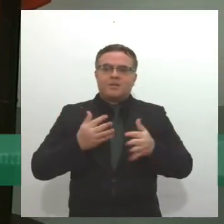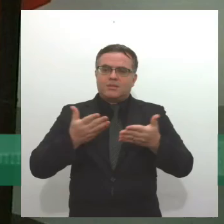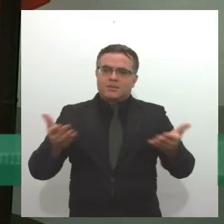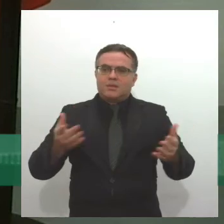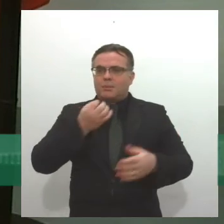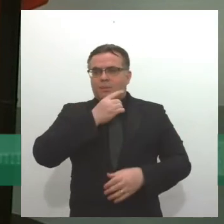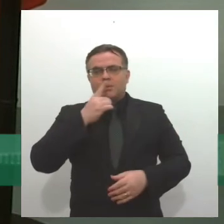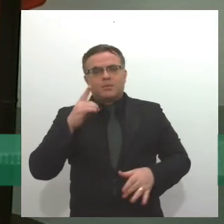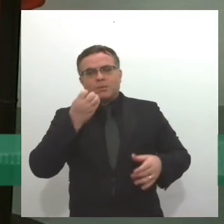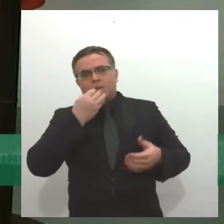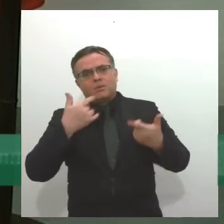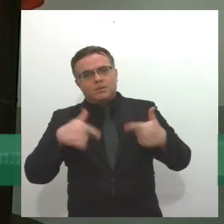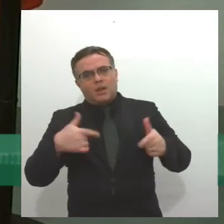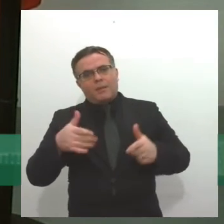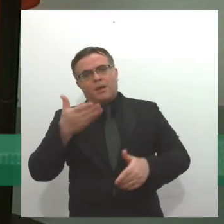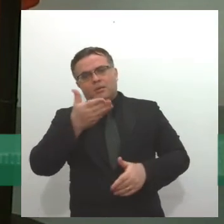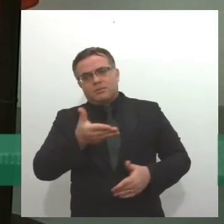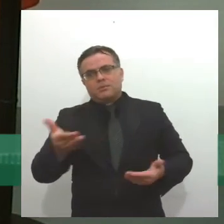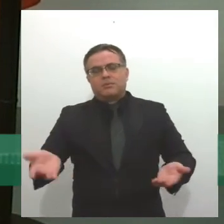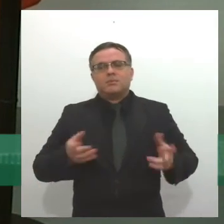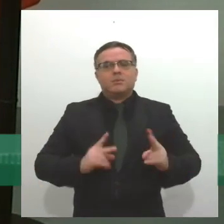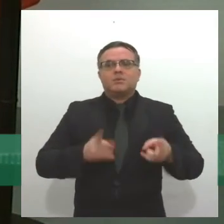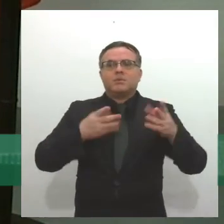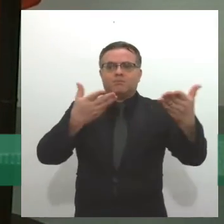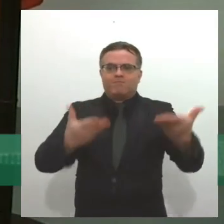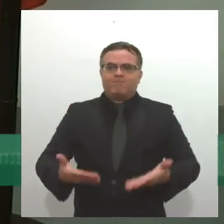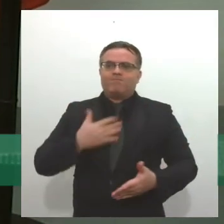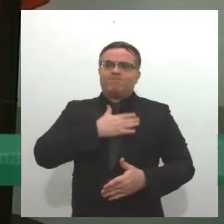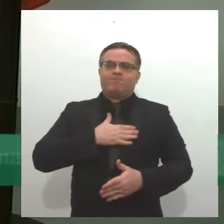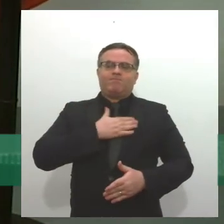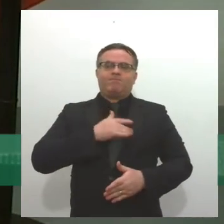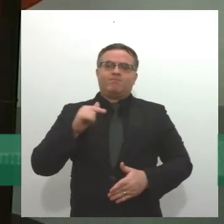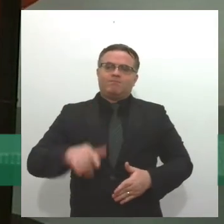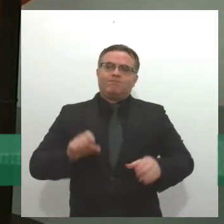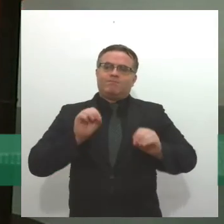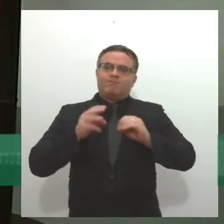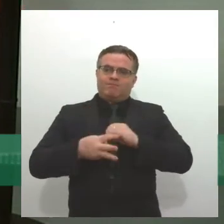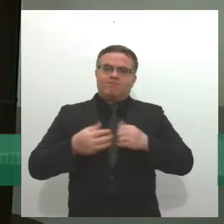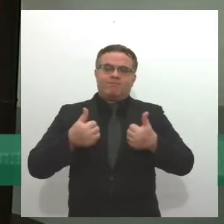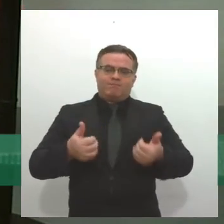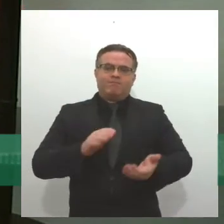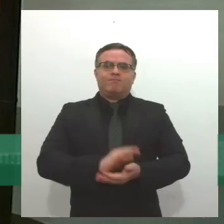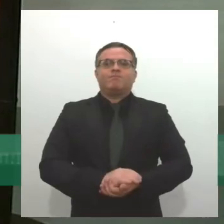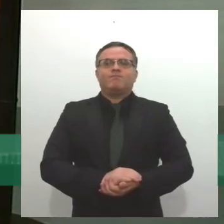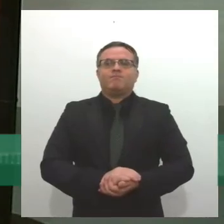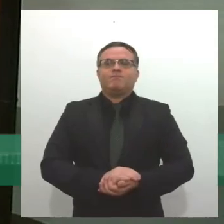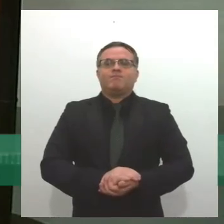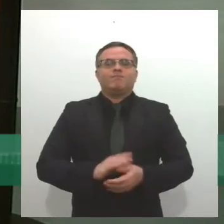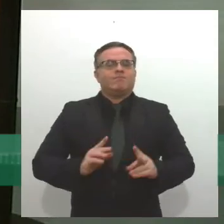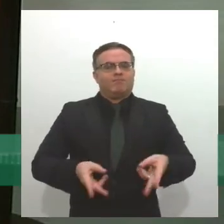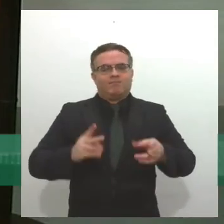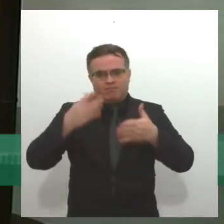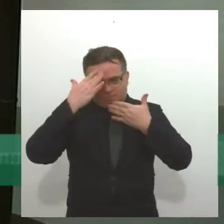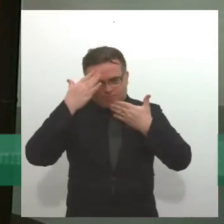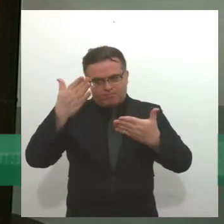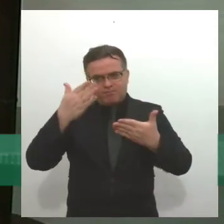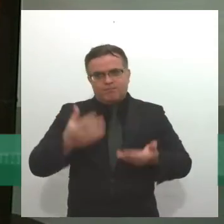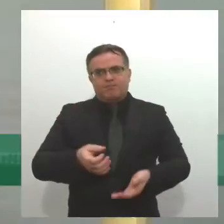bom dia de trabalho aí para o senhor. Seja sempre muito bem-vindo aqui à TV Alese. Sempre às ordens. Muito obrigado, um bom dia a